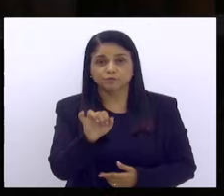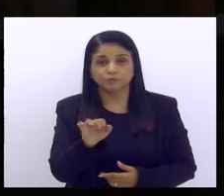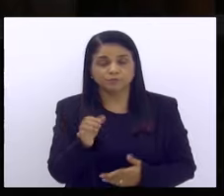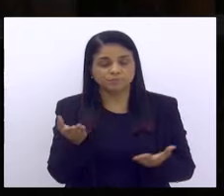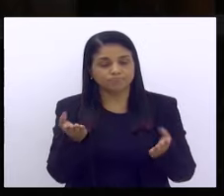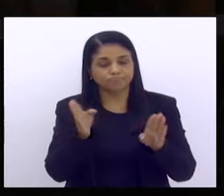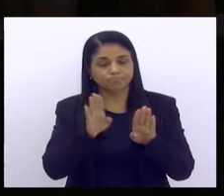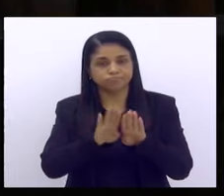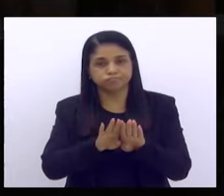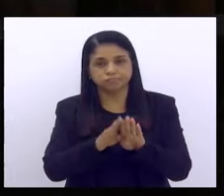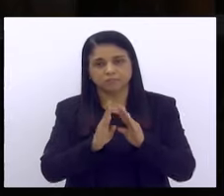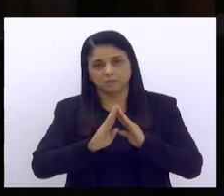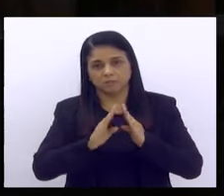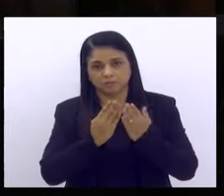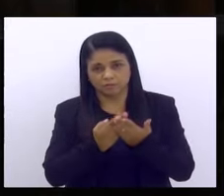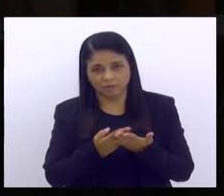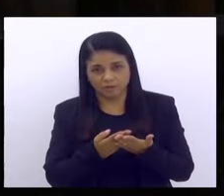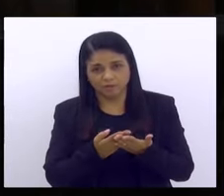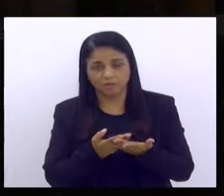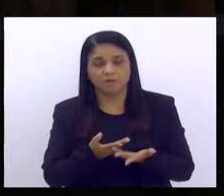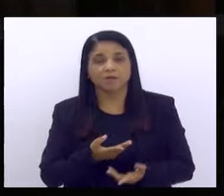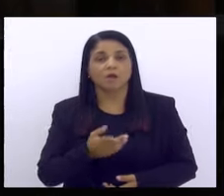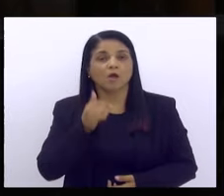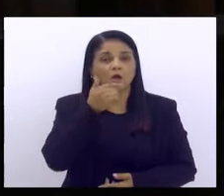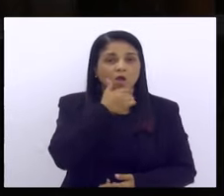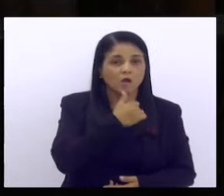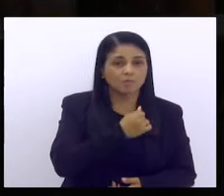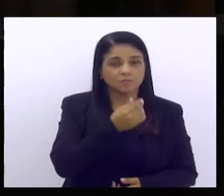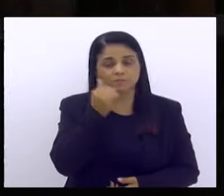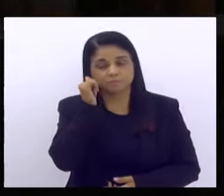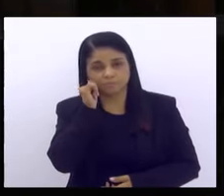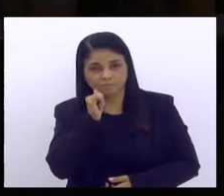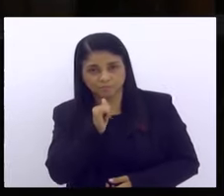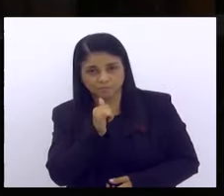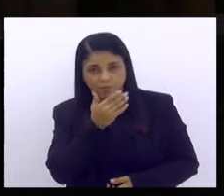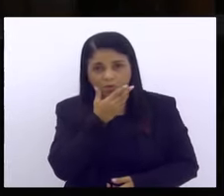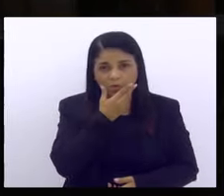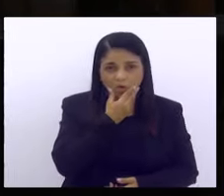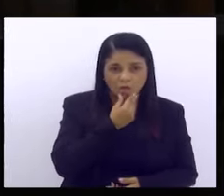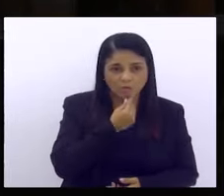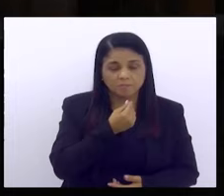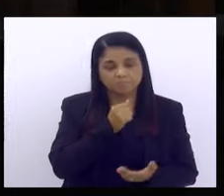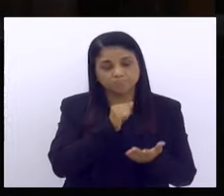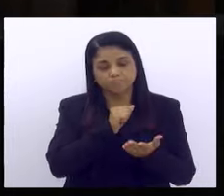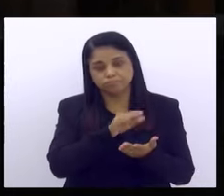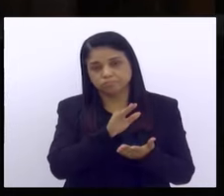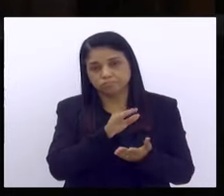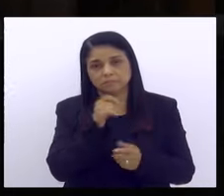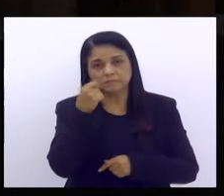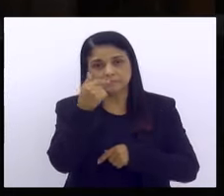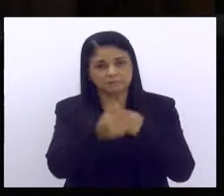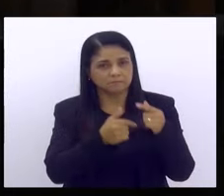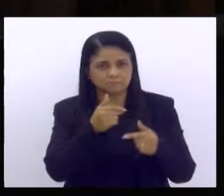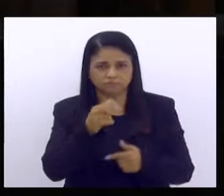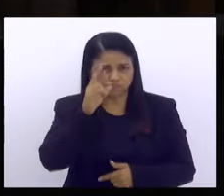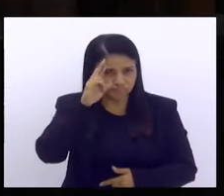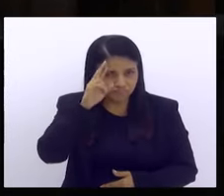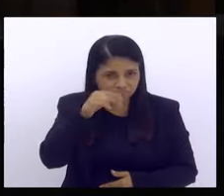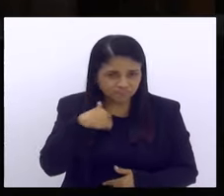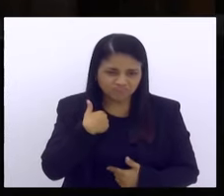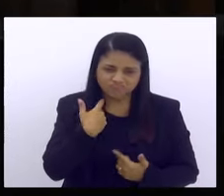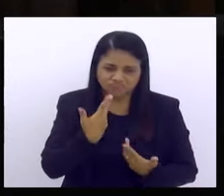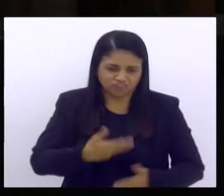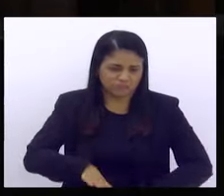sem aula, homens e mulheres perdendo seus empregos, porque os patrões não querem saber se mora na favela ou